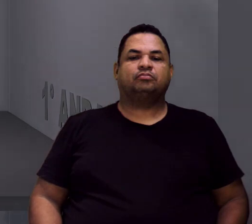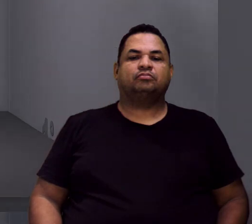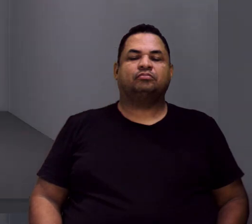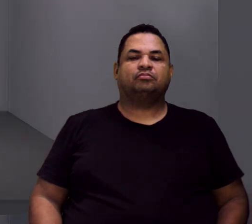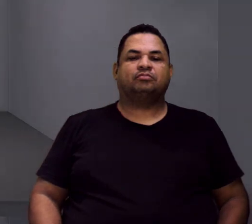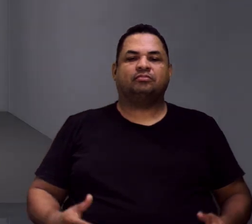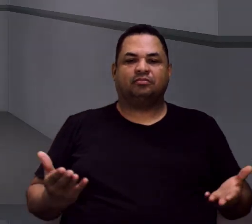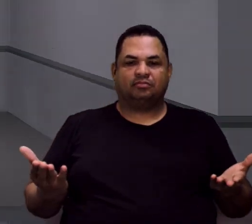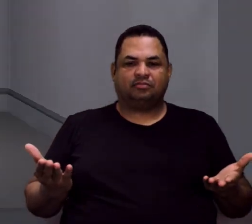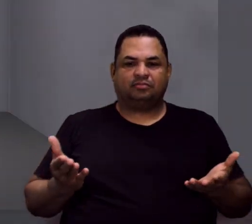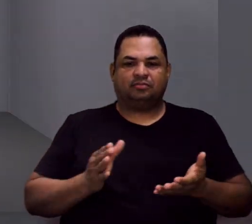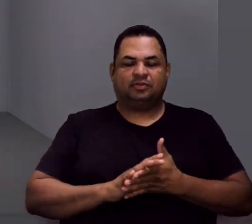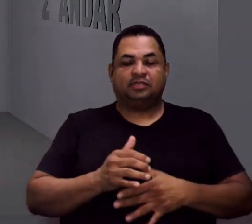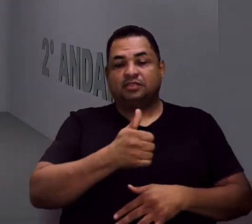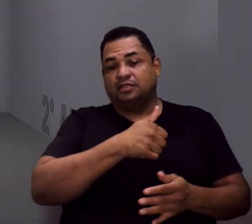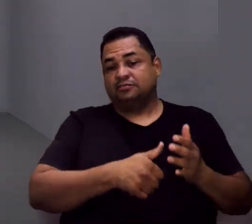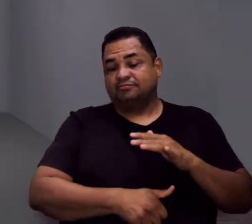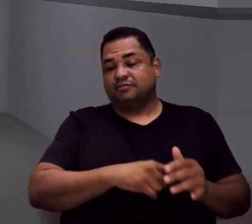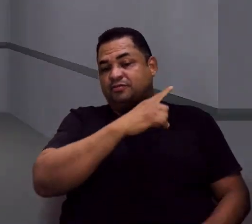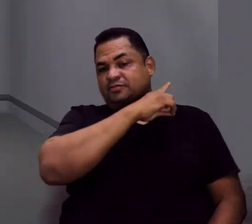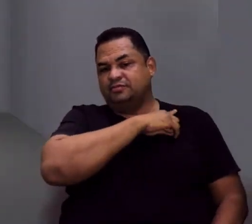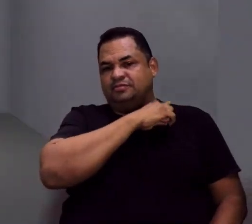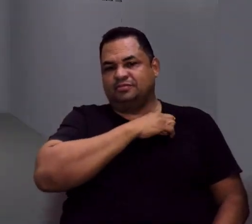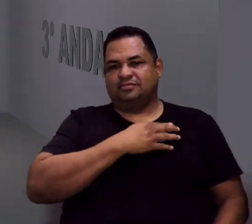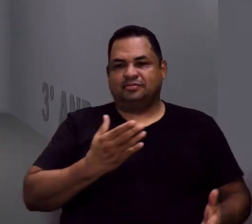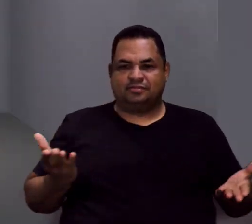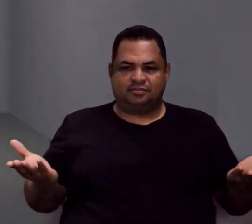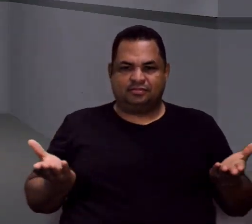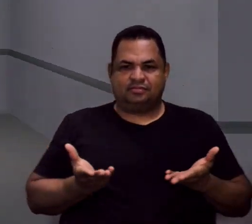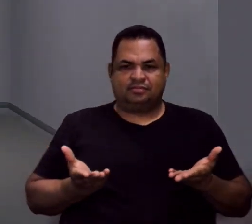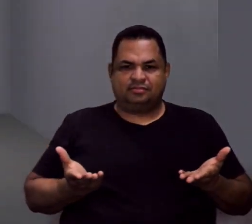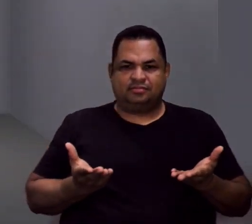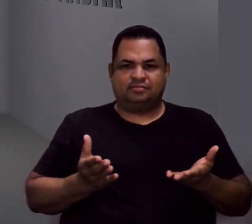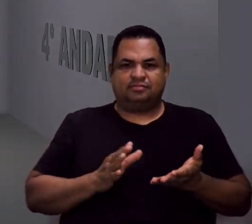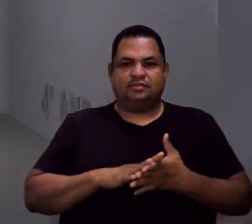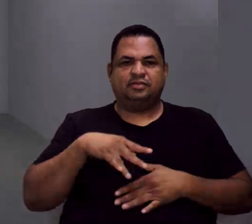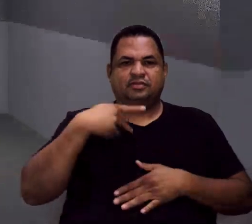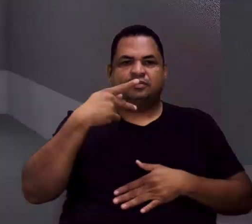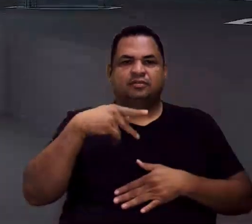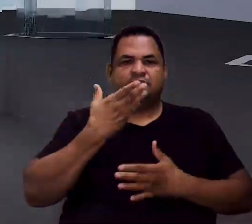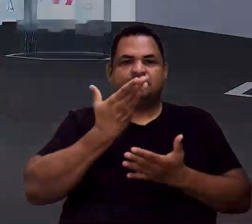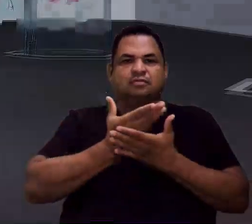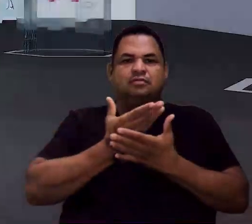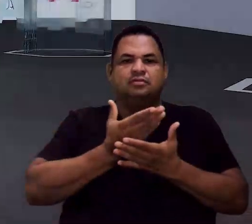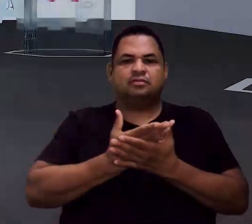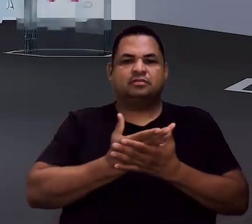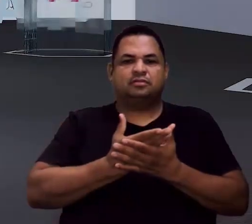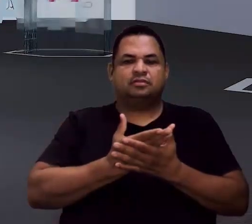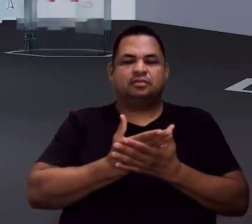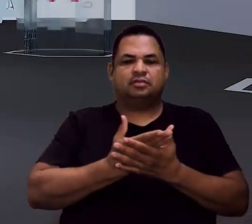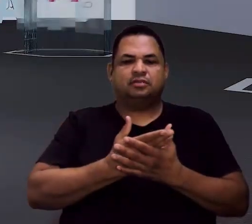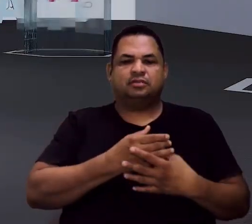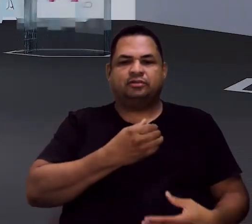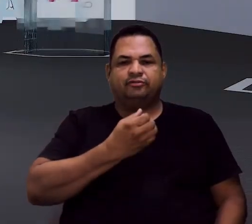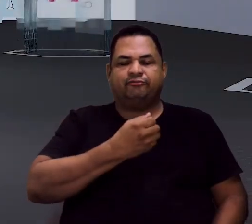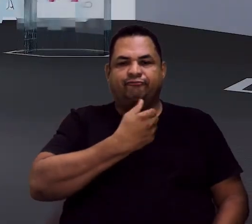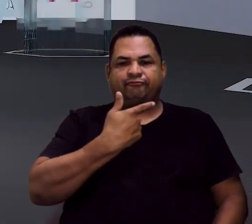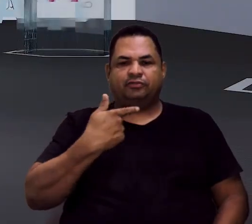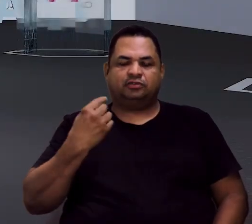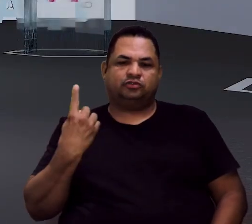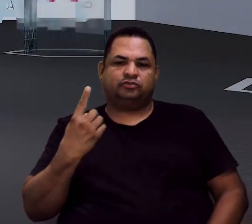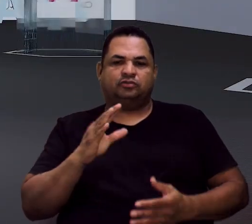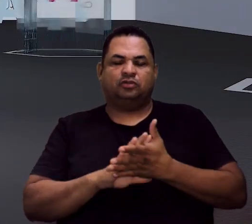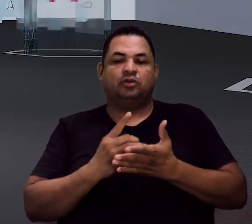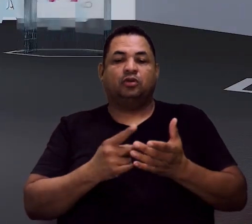Olha aí, você do primeiro ano, estamos aqui, ó, conforme falamos nessa aula de 21, que nós